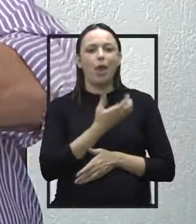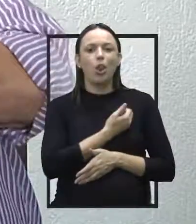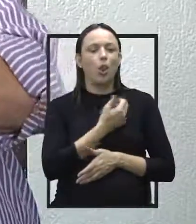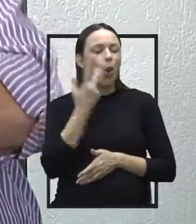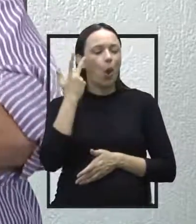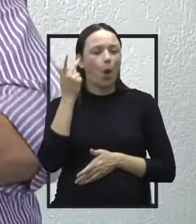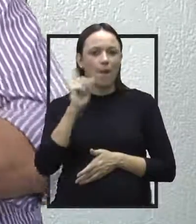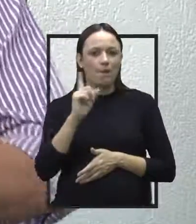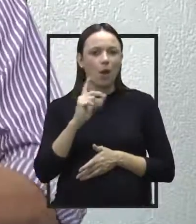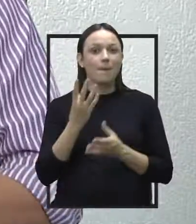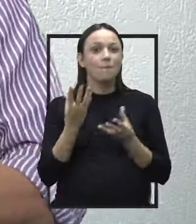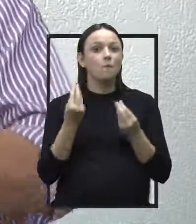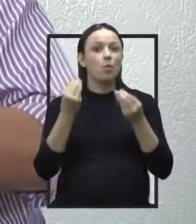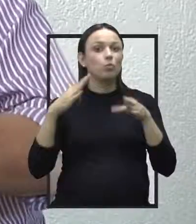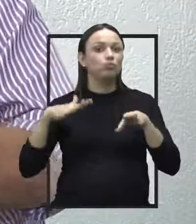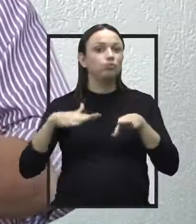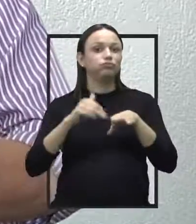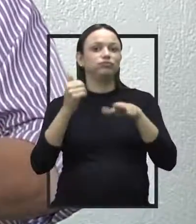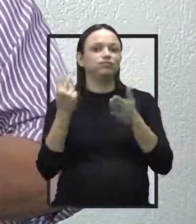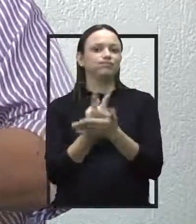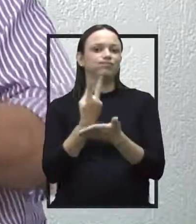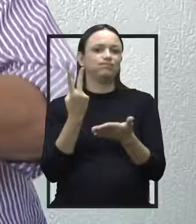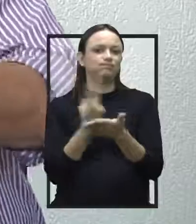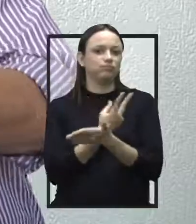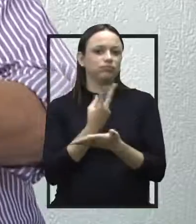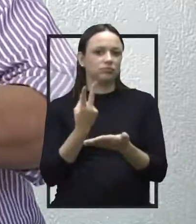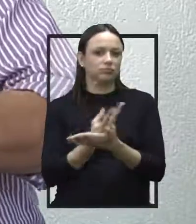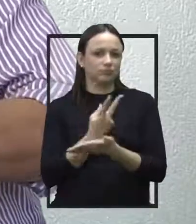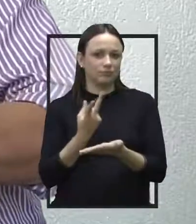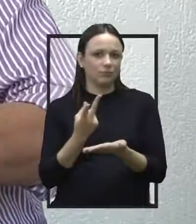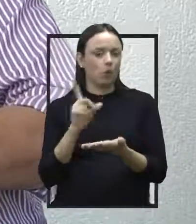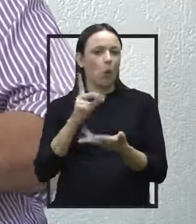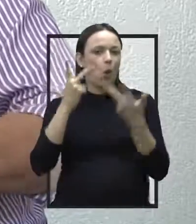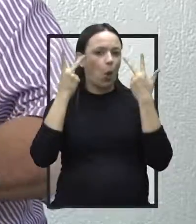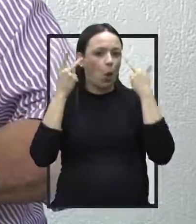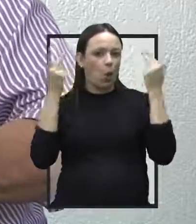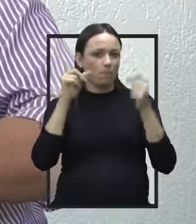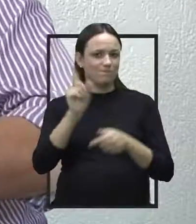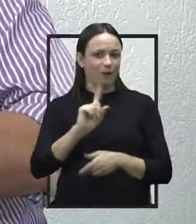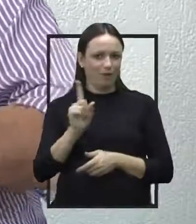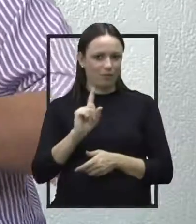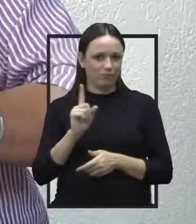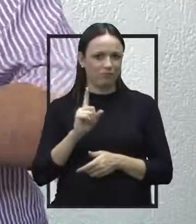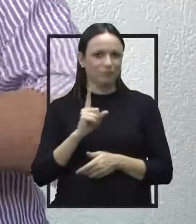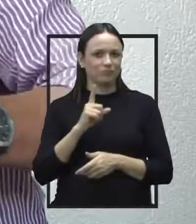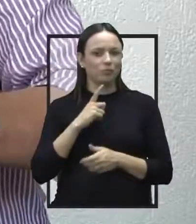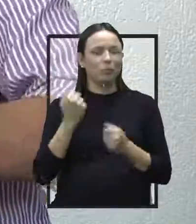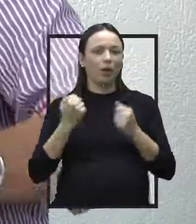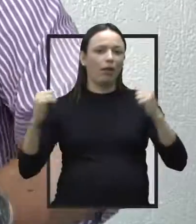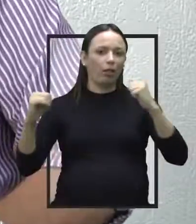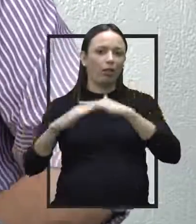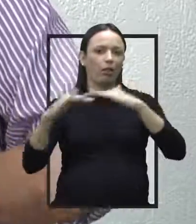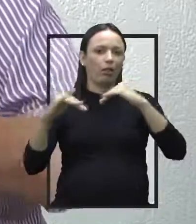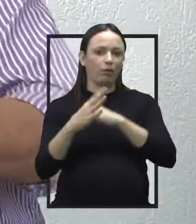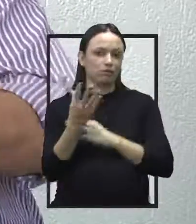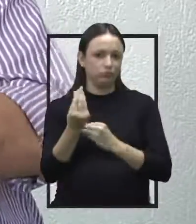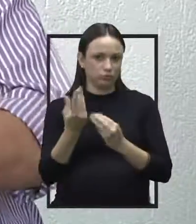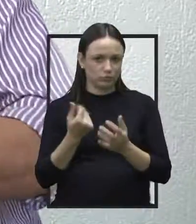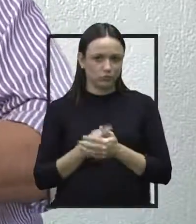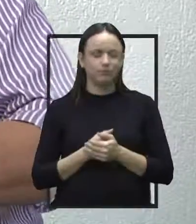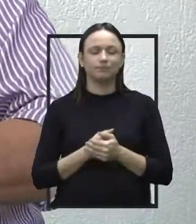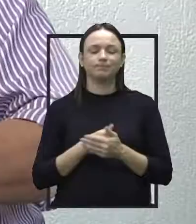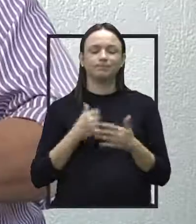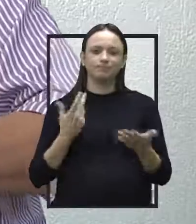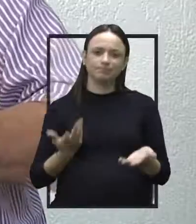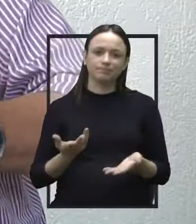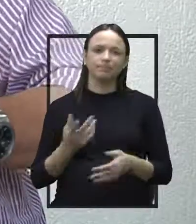já sai um pouco da normalidade de acidente em alguns cruzamentos e de muito tráfego de veículos. Então eles estão